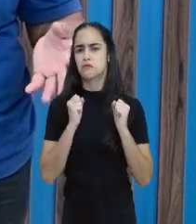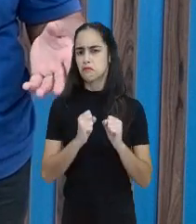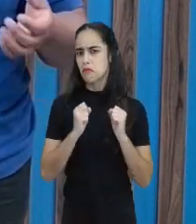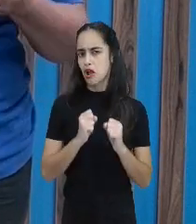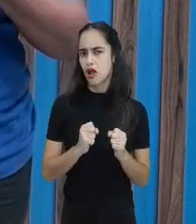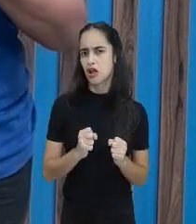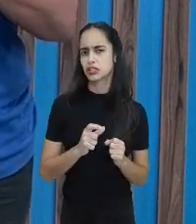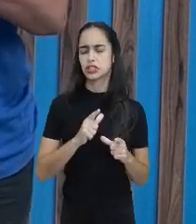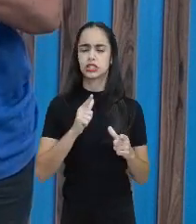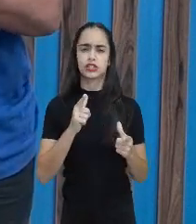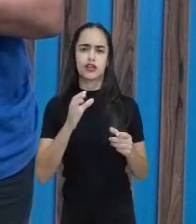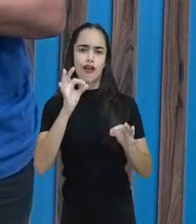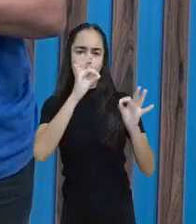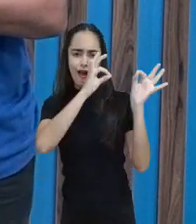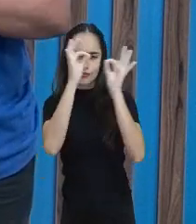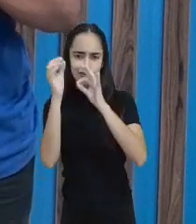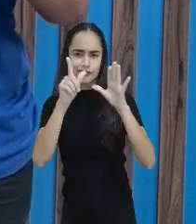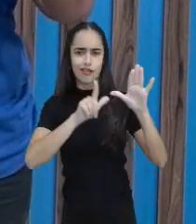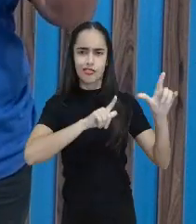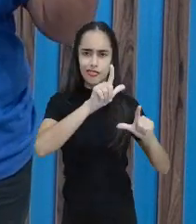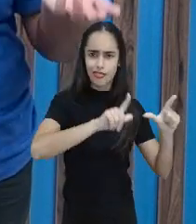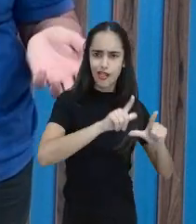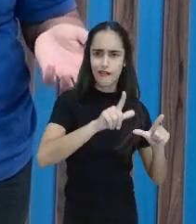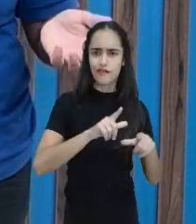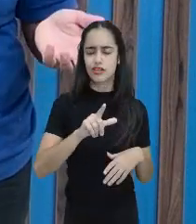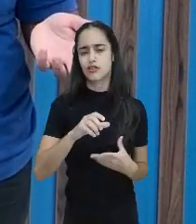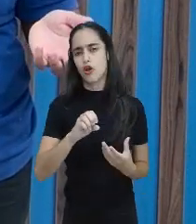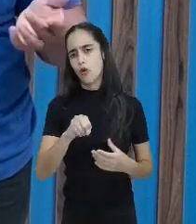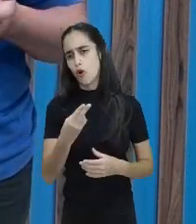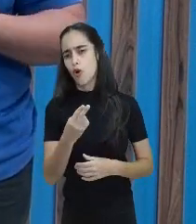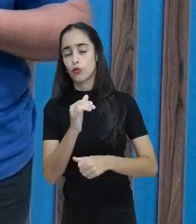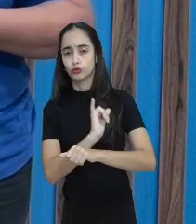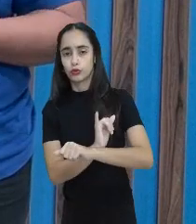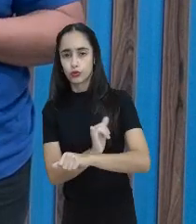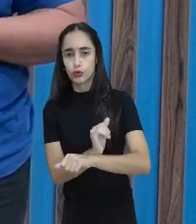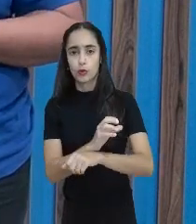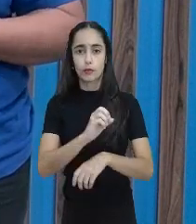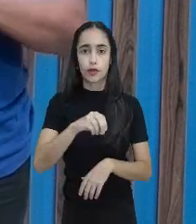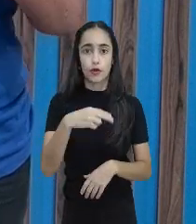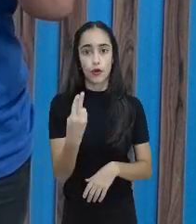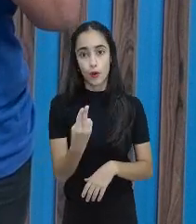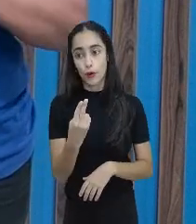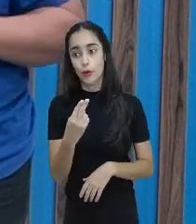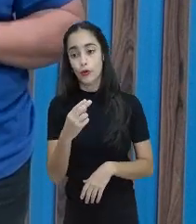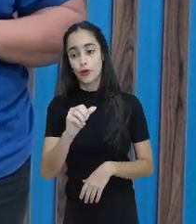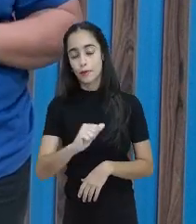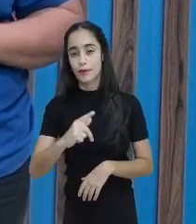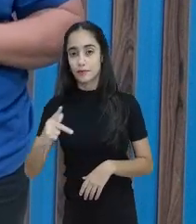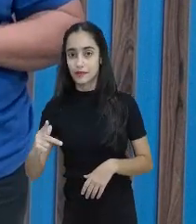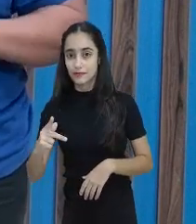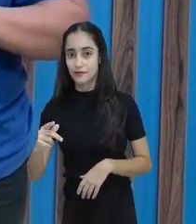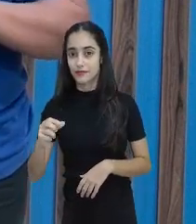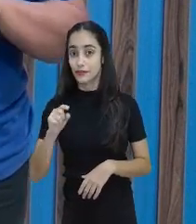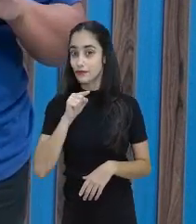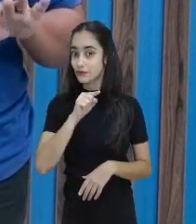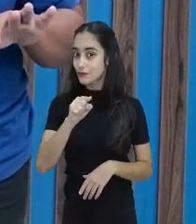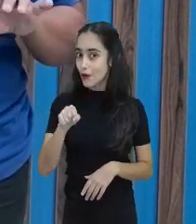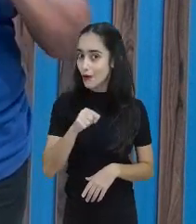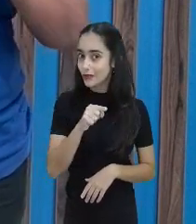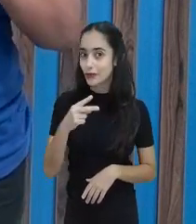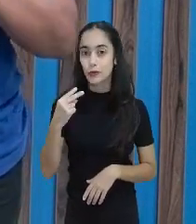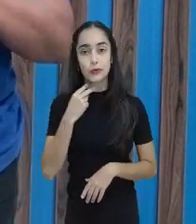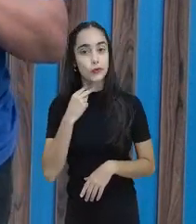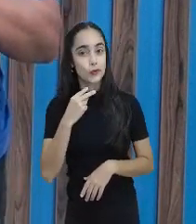TV, pelo aplicativo ou pelo canal do Educa Recife. Você não pode deixar de